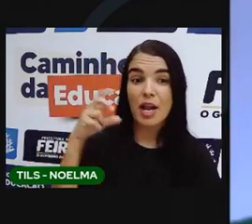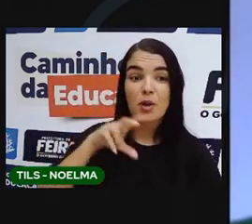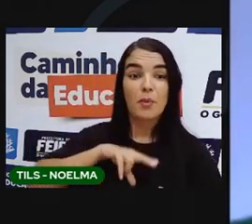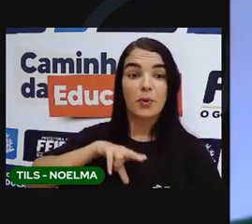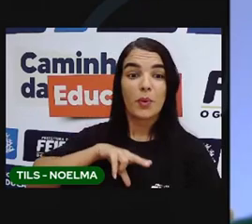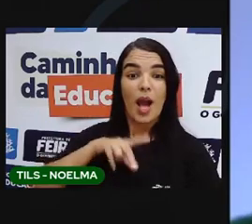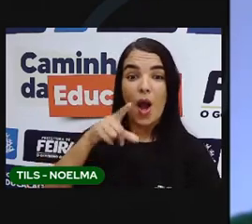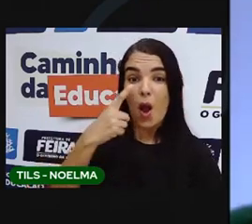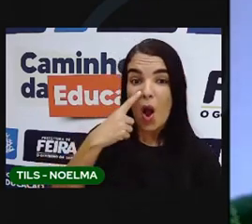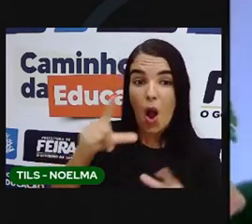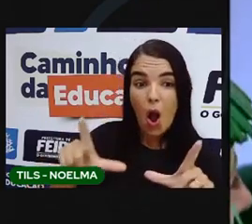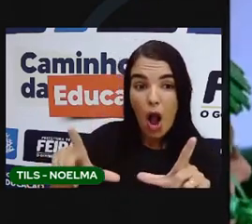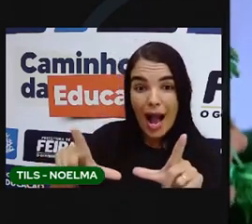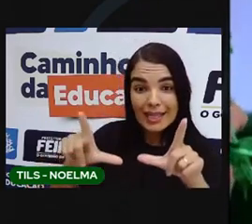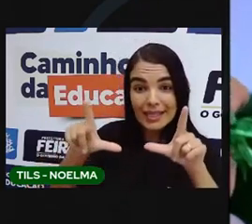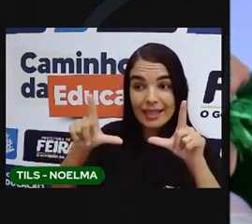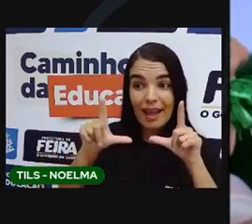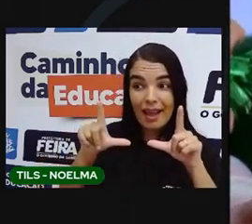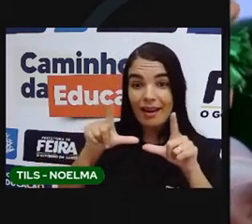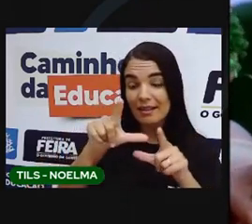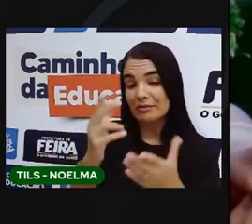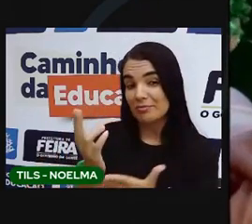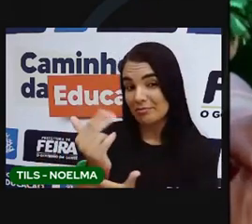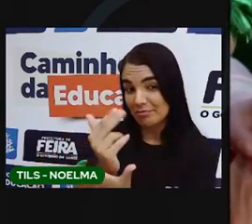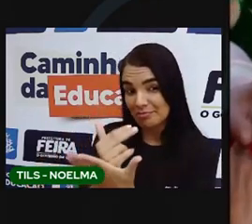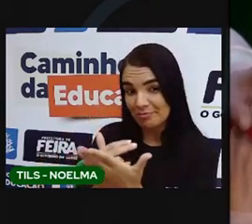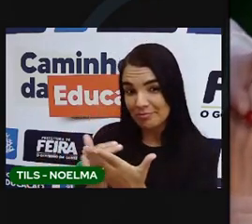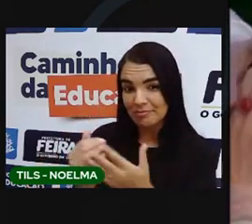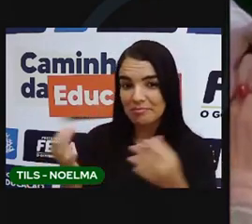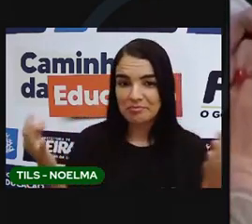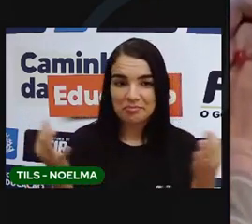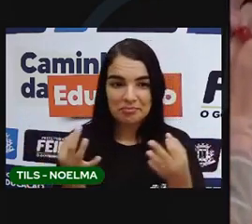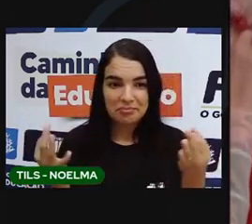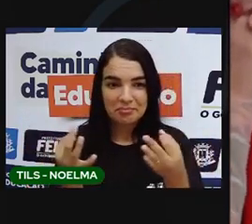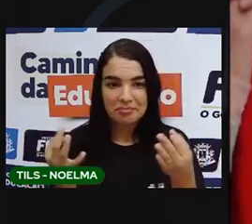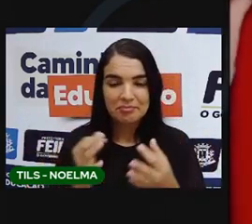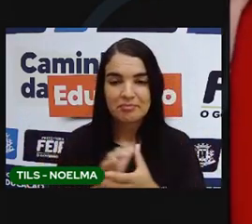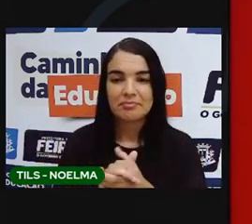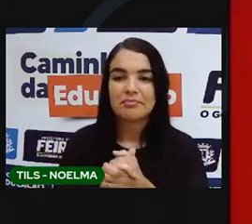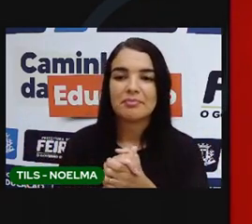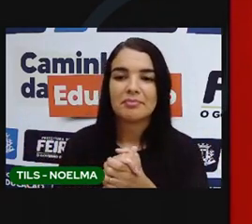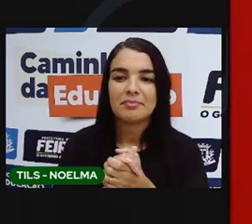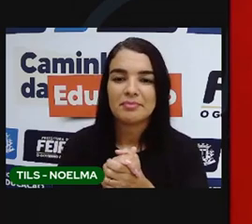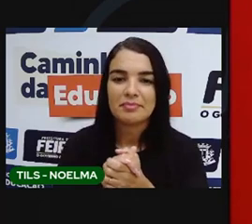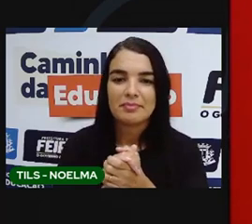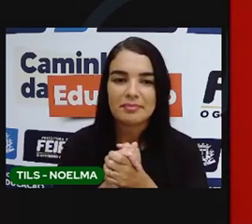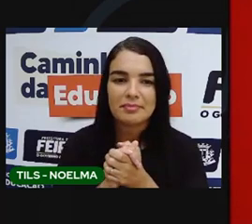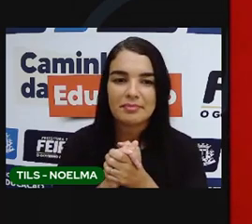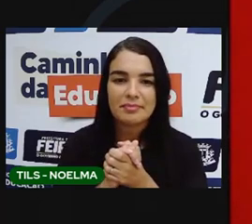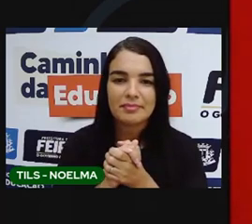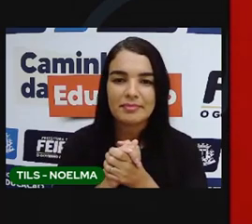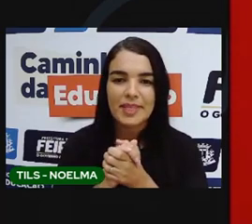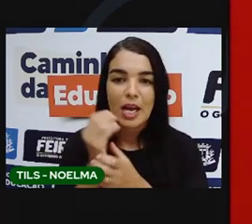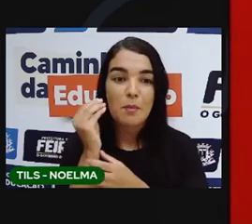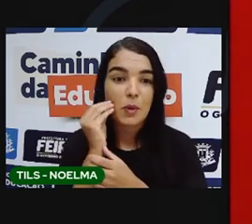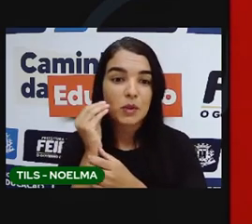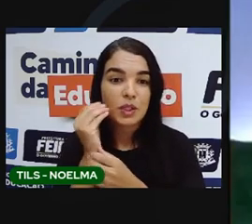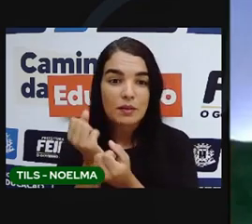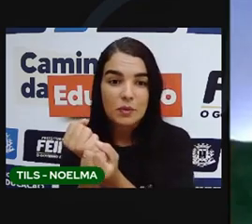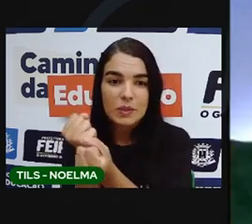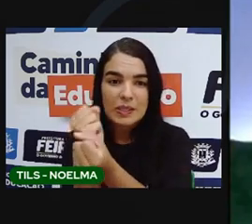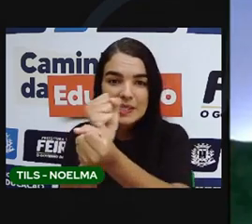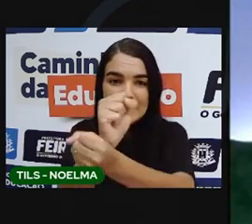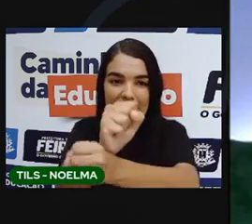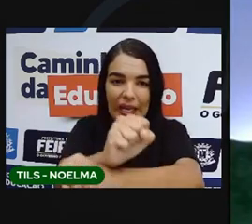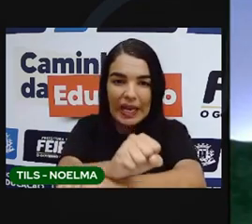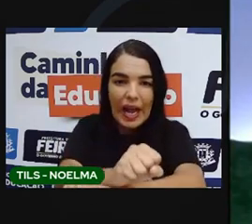o artista francês chamado jean-michel depois quando chegou no Brasil